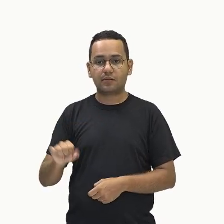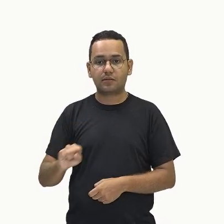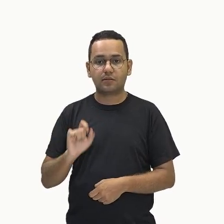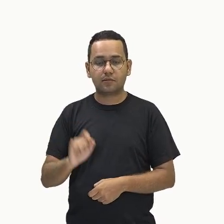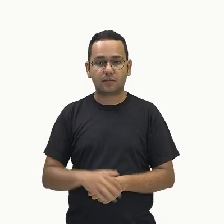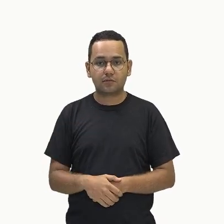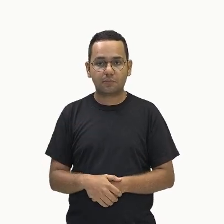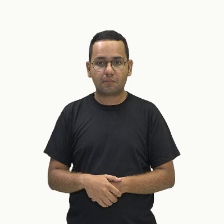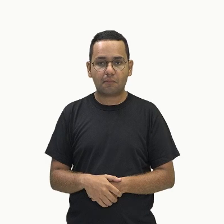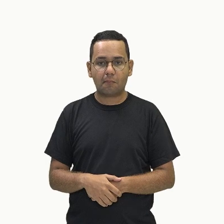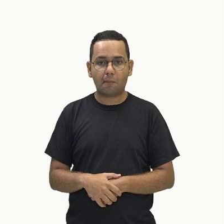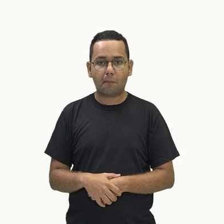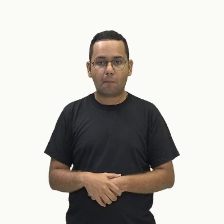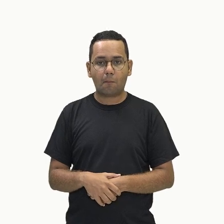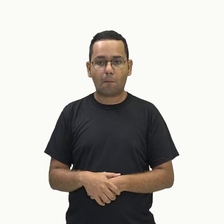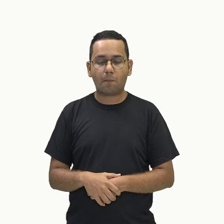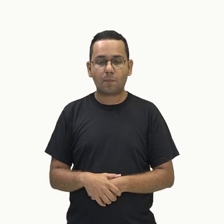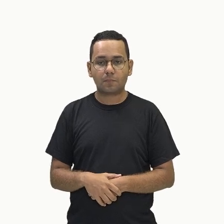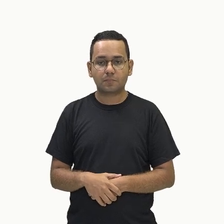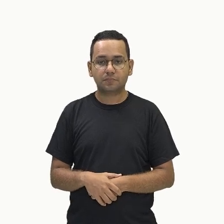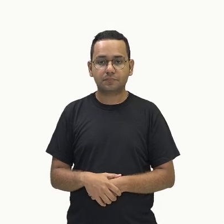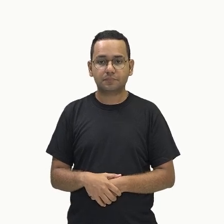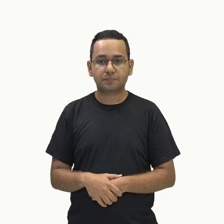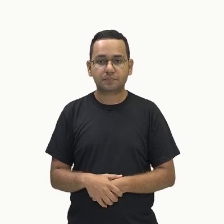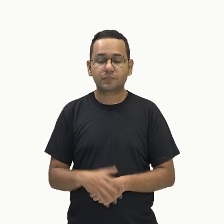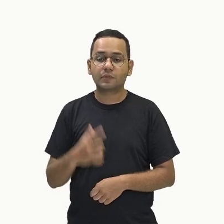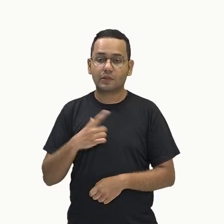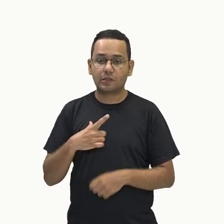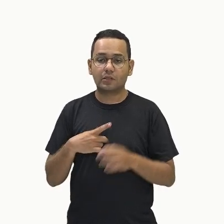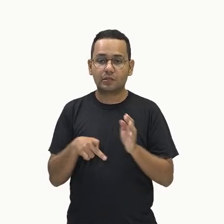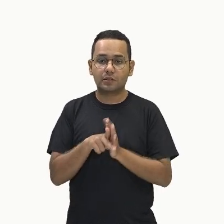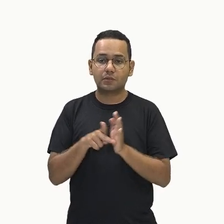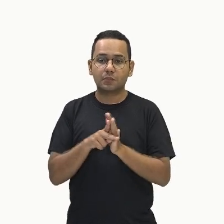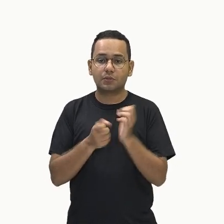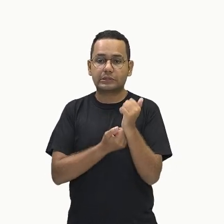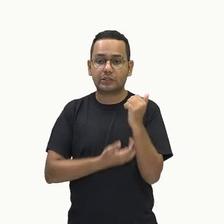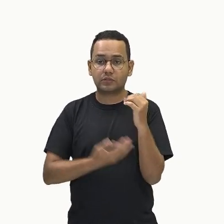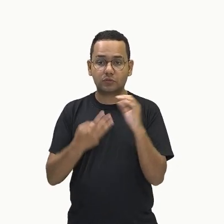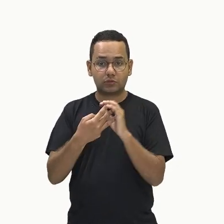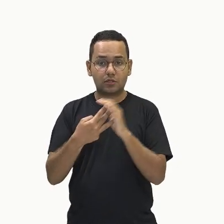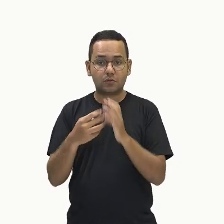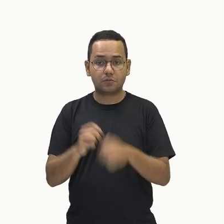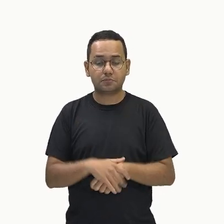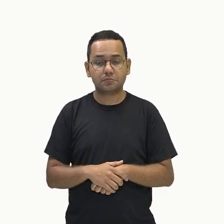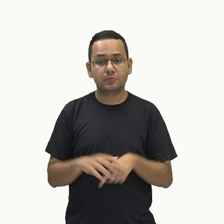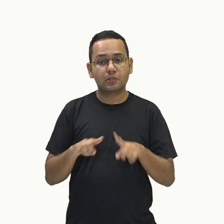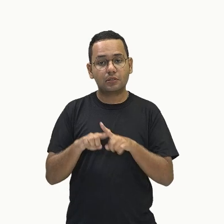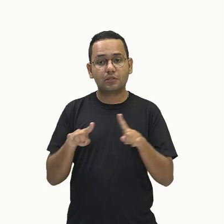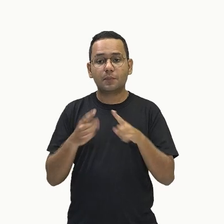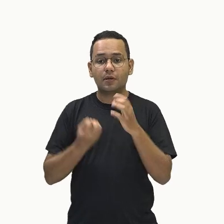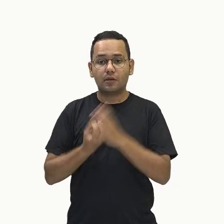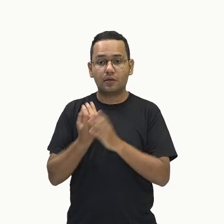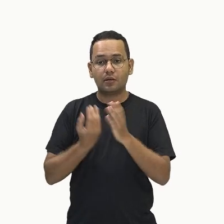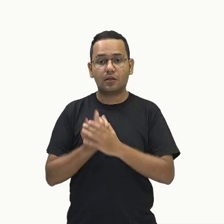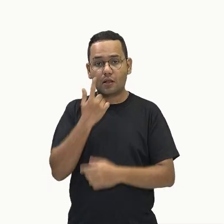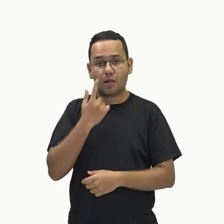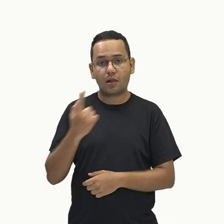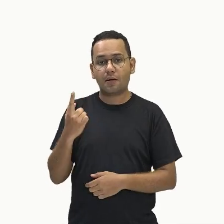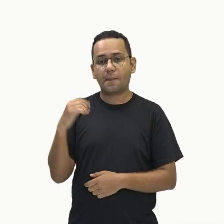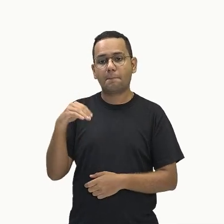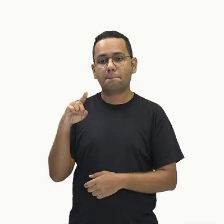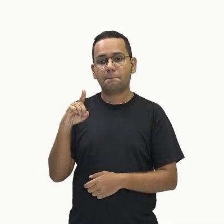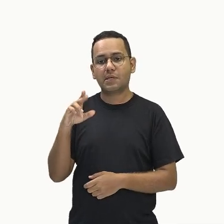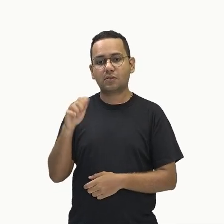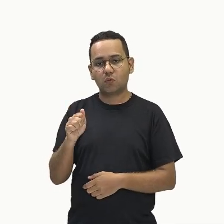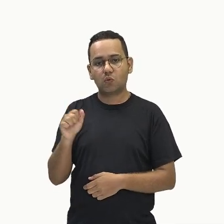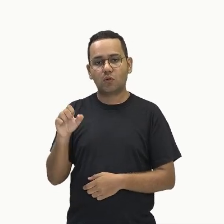de células presentes no nosso sangue e produzidas na nossa medula óssea. E